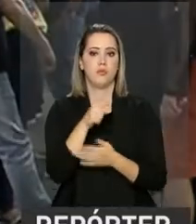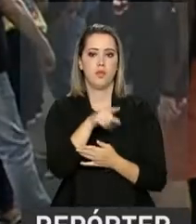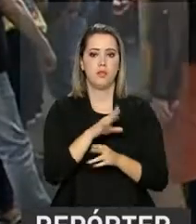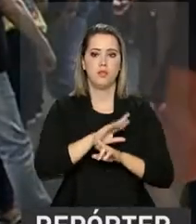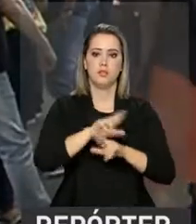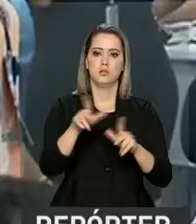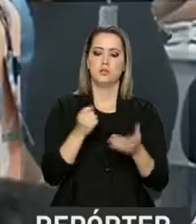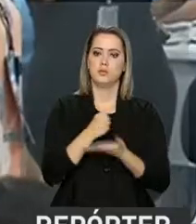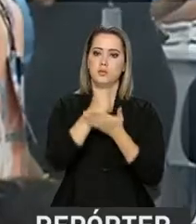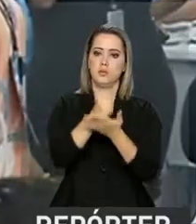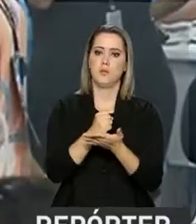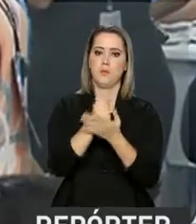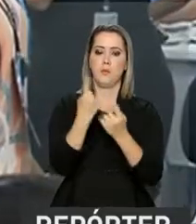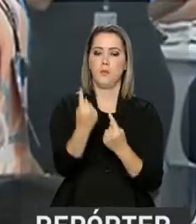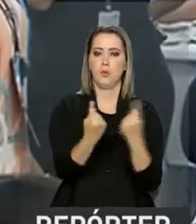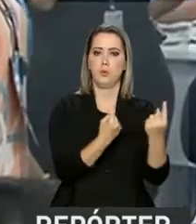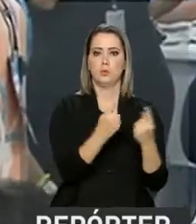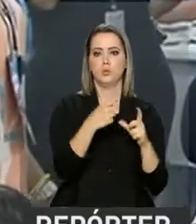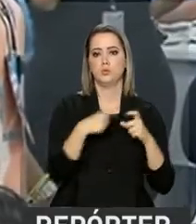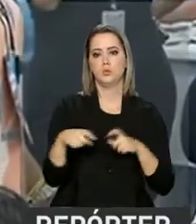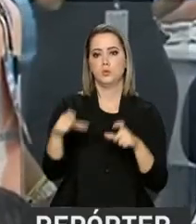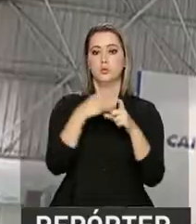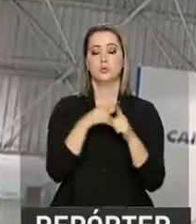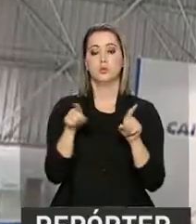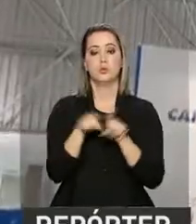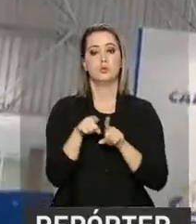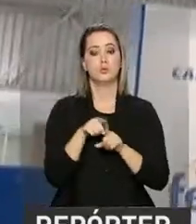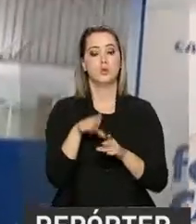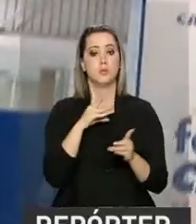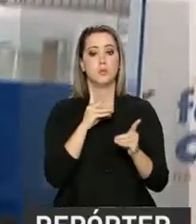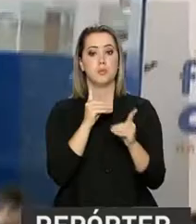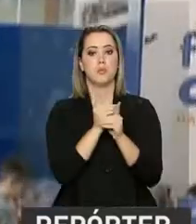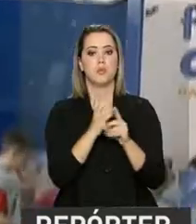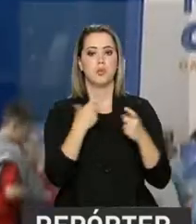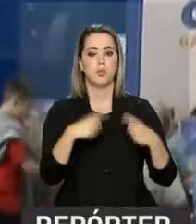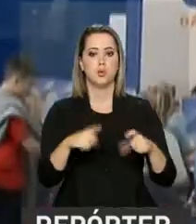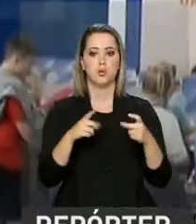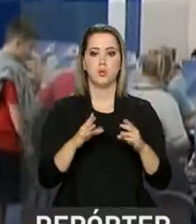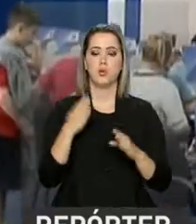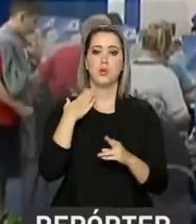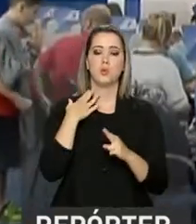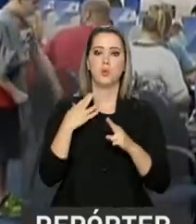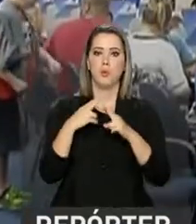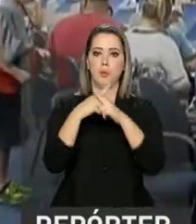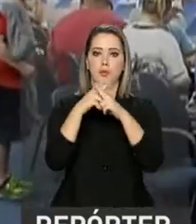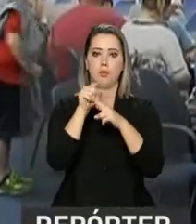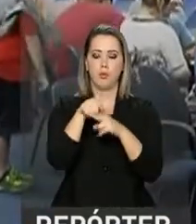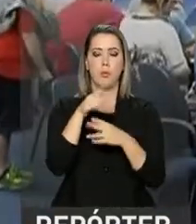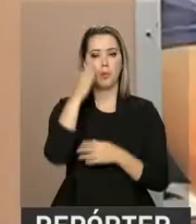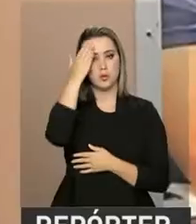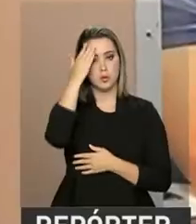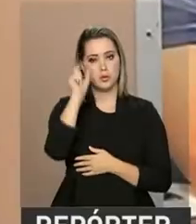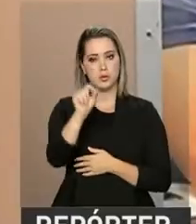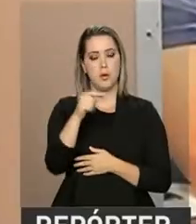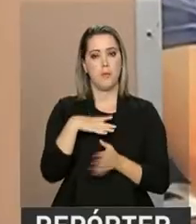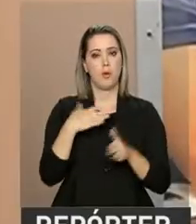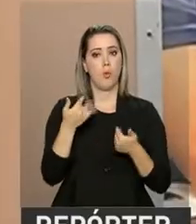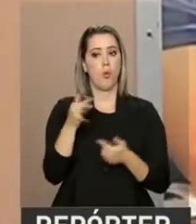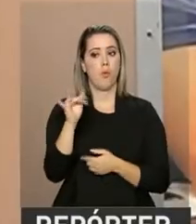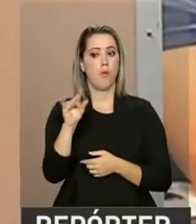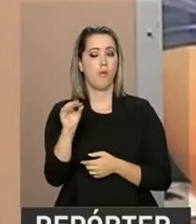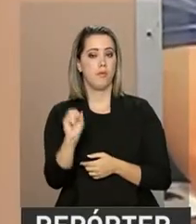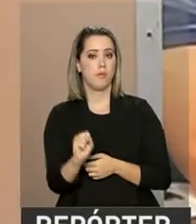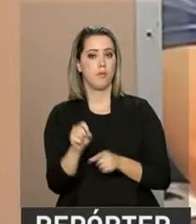de várias ofertas em um só lugar, no feirão os clientes também encontram um estande da Caixa Econômica, onde podem saber o saldo do